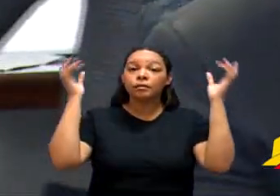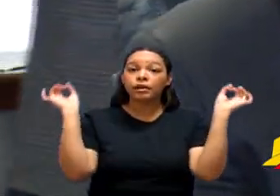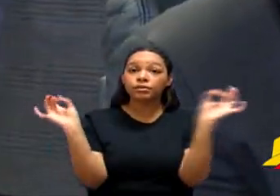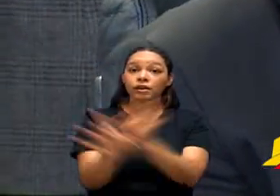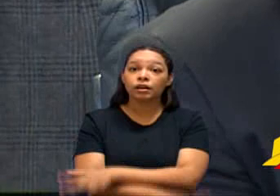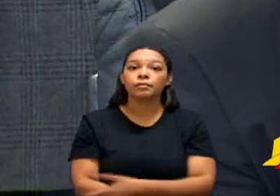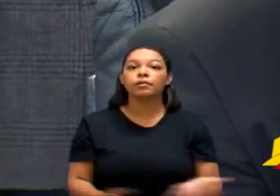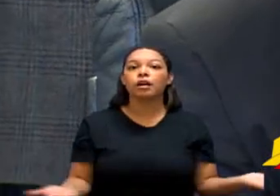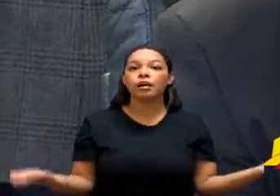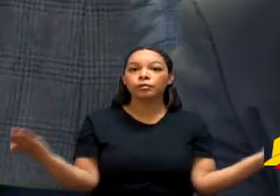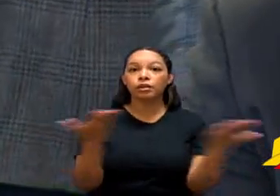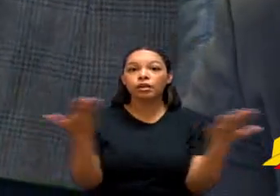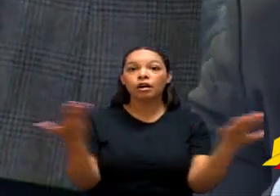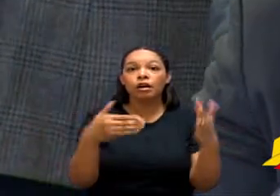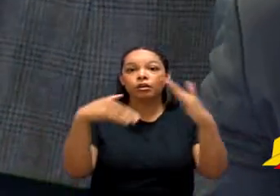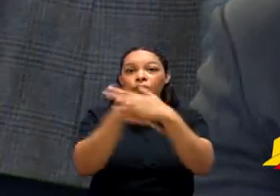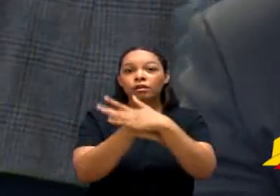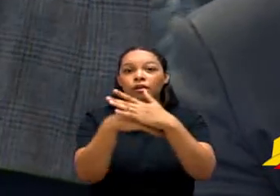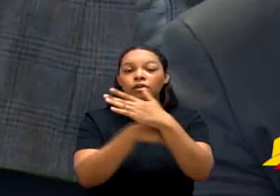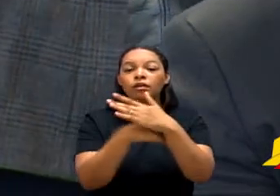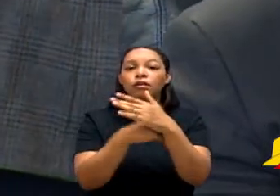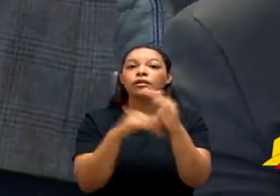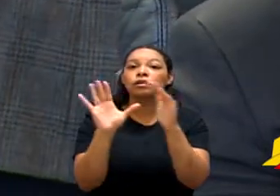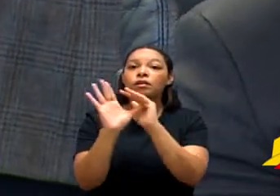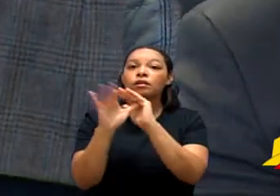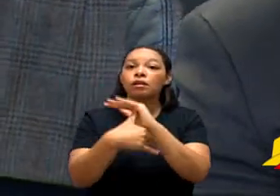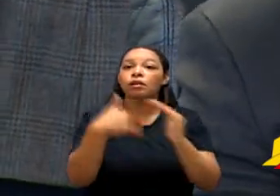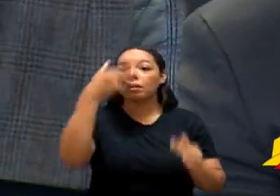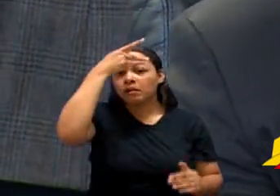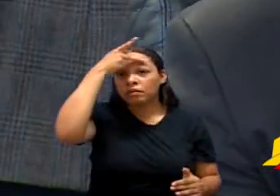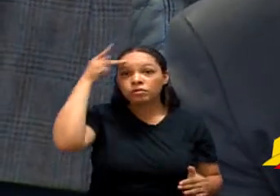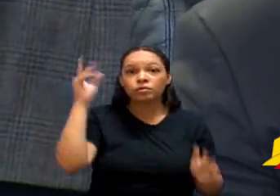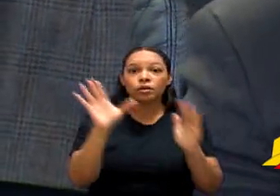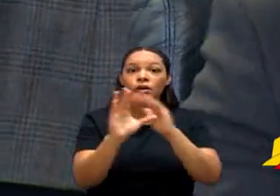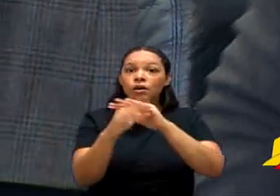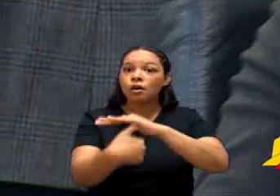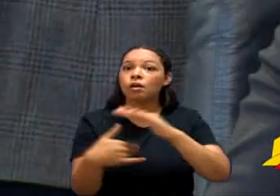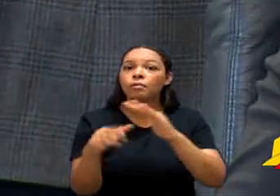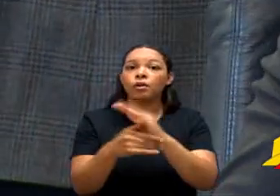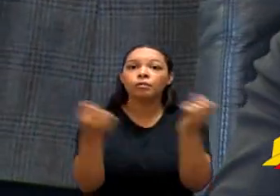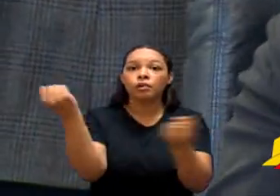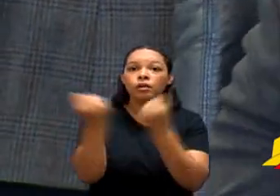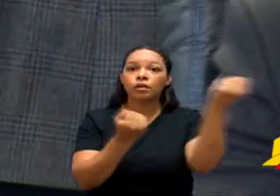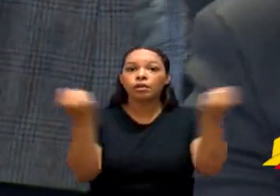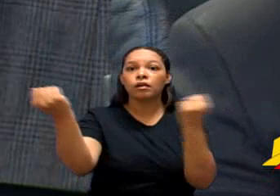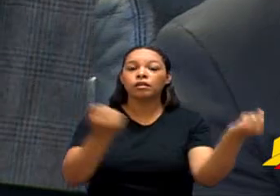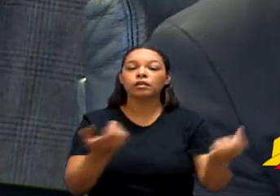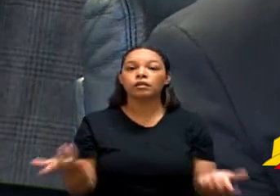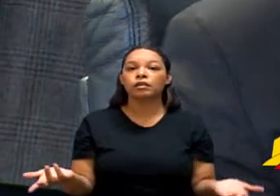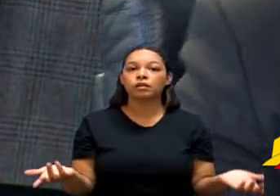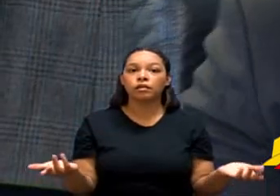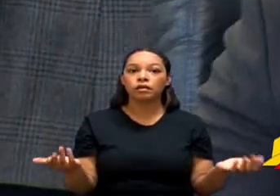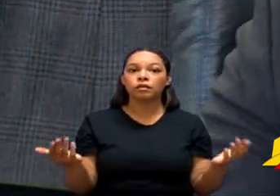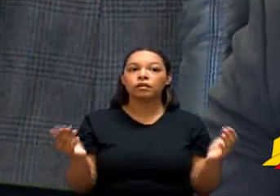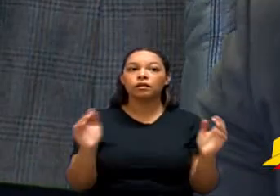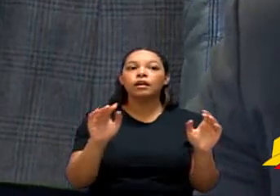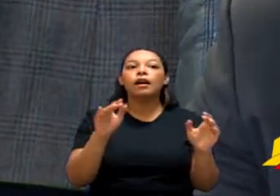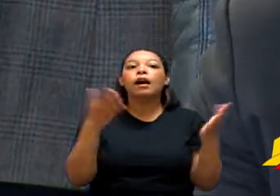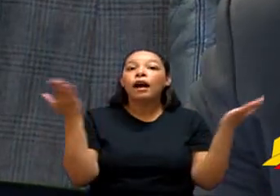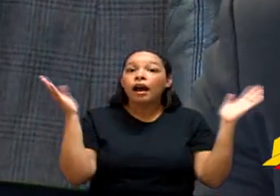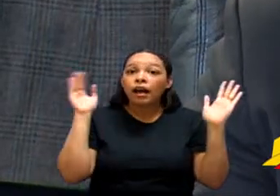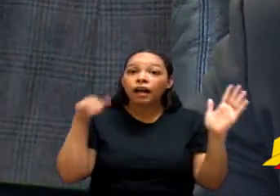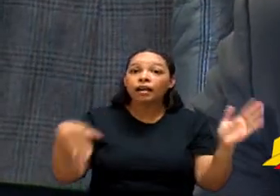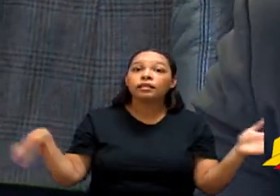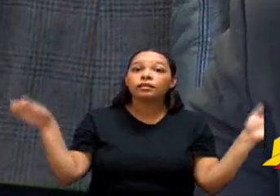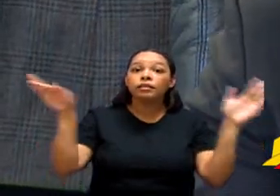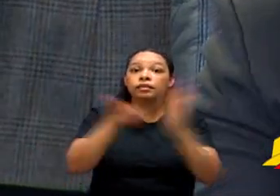todas as grades, roubaram o carro da professora. E ali em frente o comitê da Yara, ali no bairro agora, até a Yara passou lá, viu